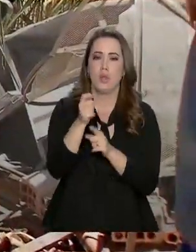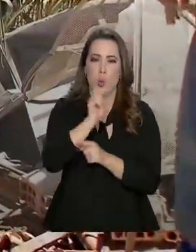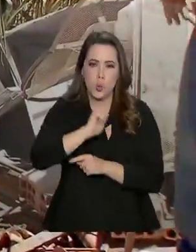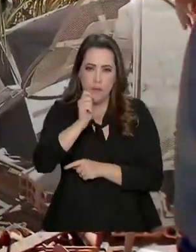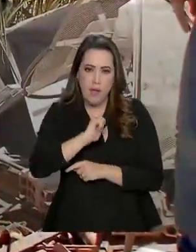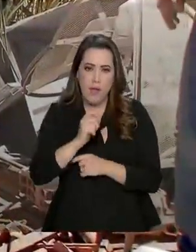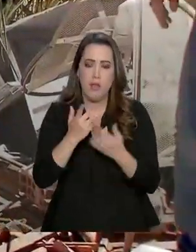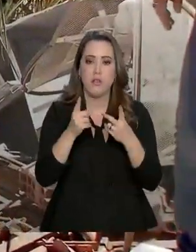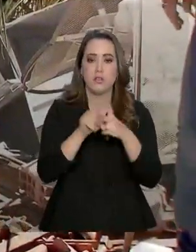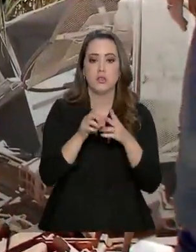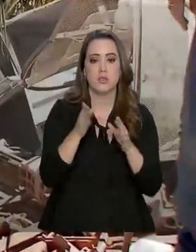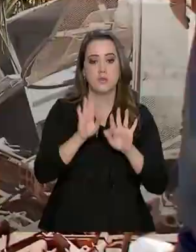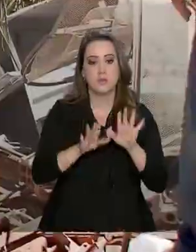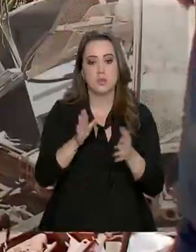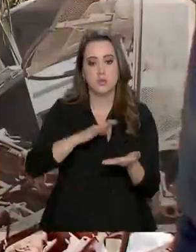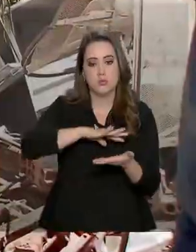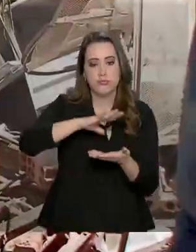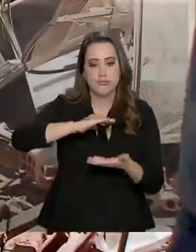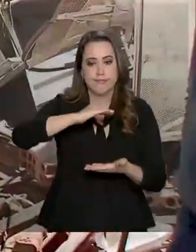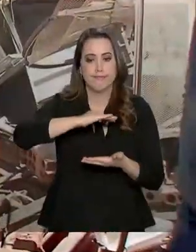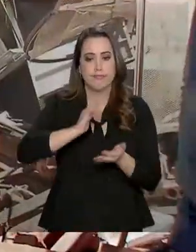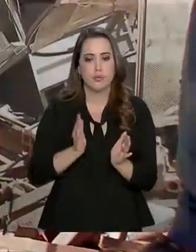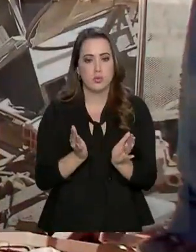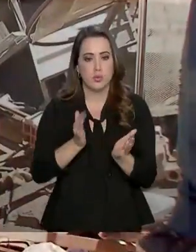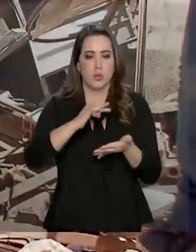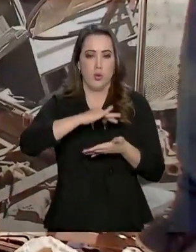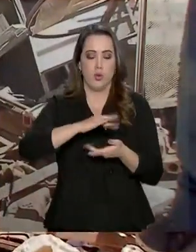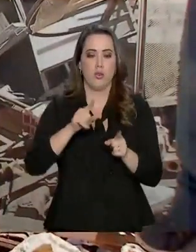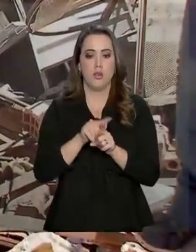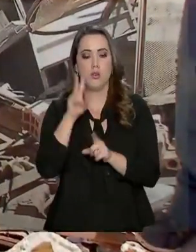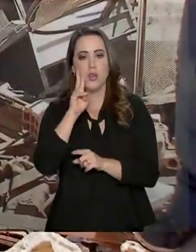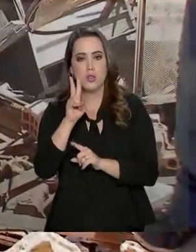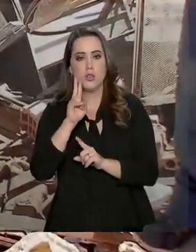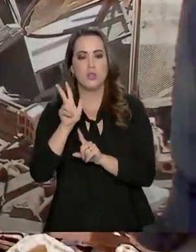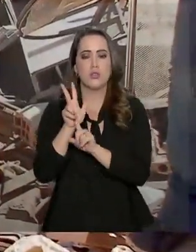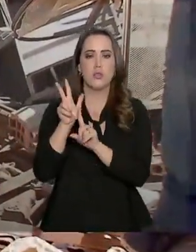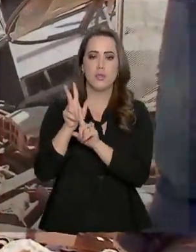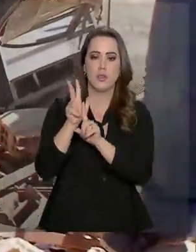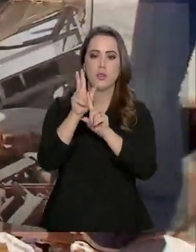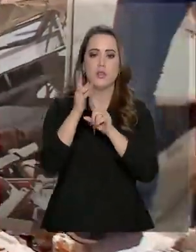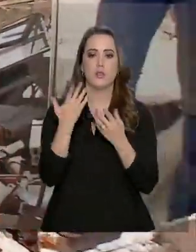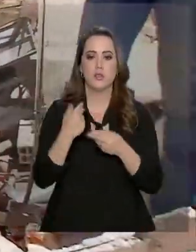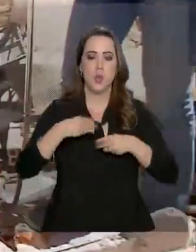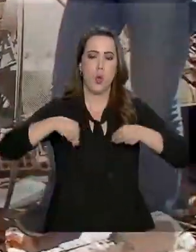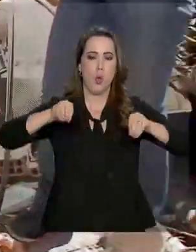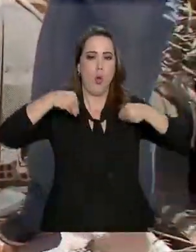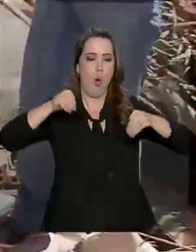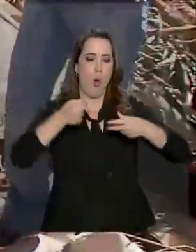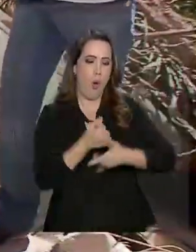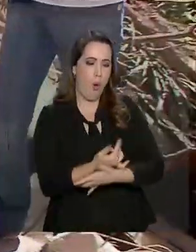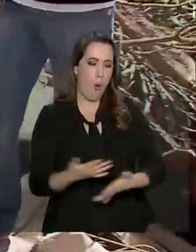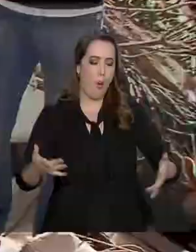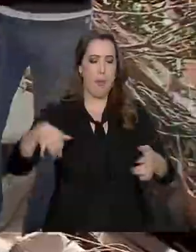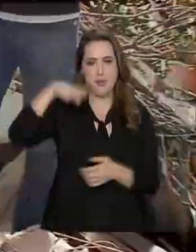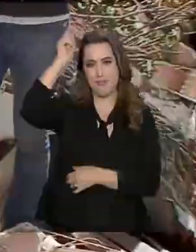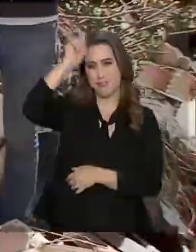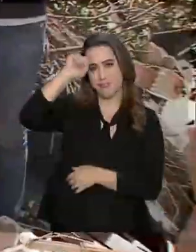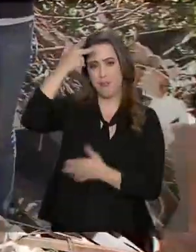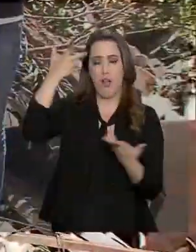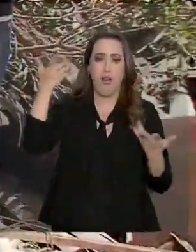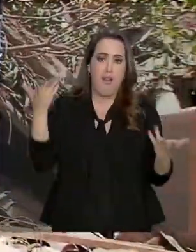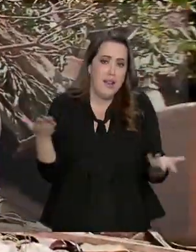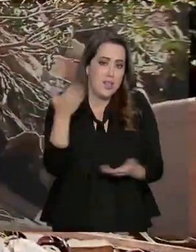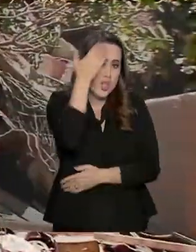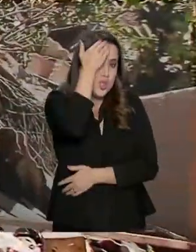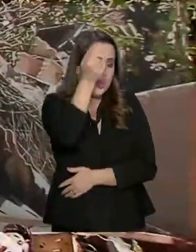são geralmente usados para guardar mantimentos. A gente tem também aqui uma antena parabólica, roupas no chão, boné. A gente